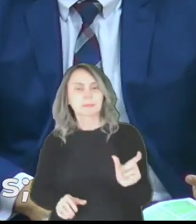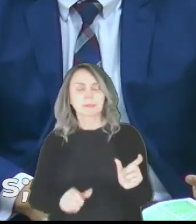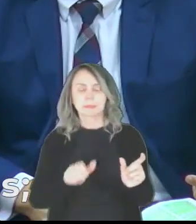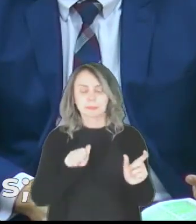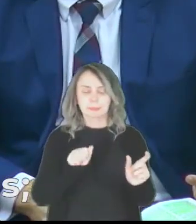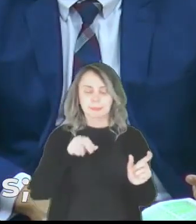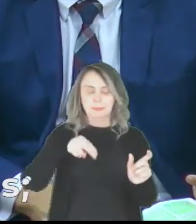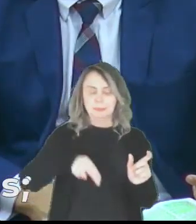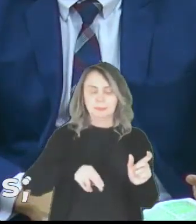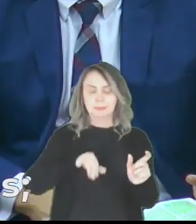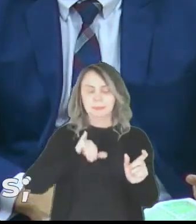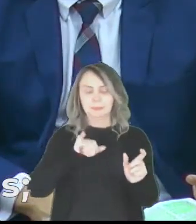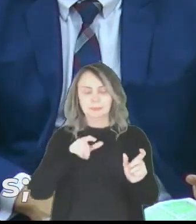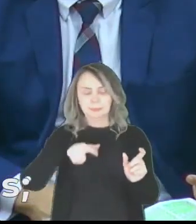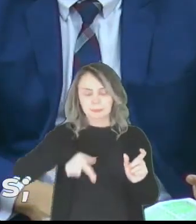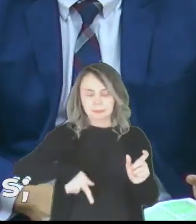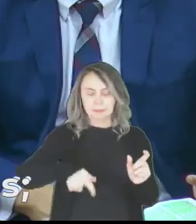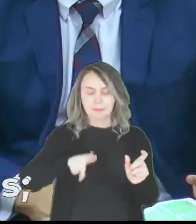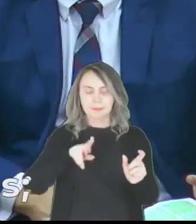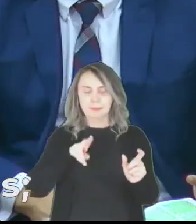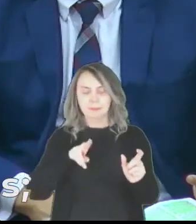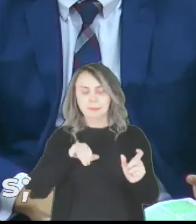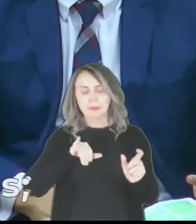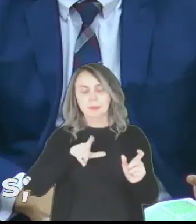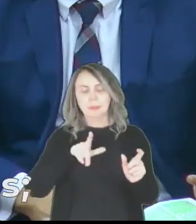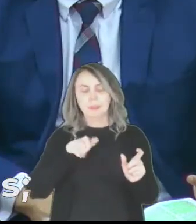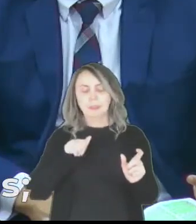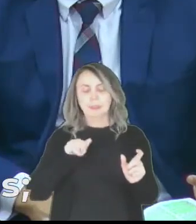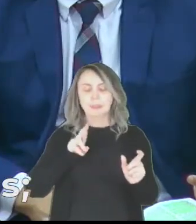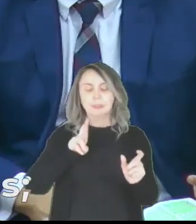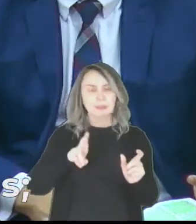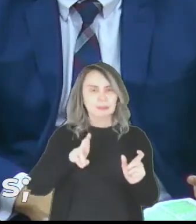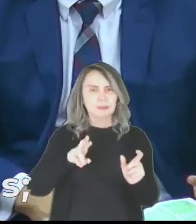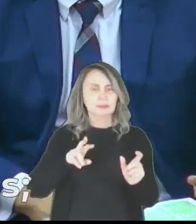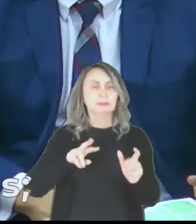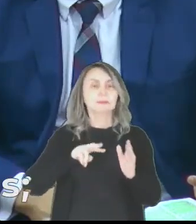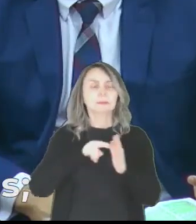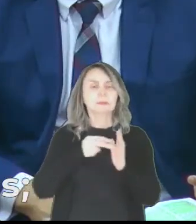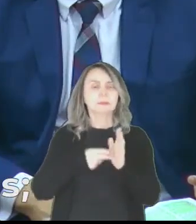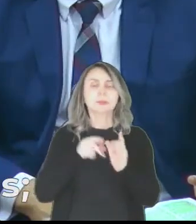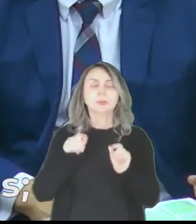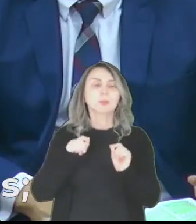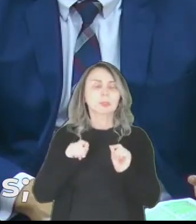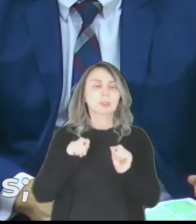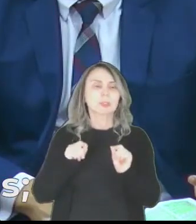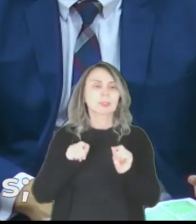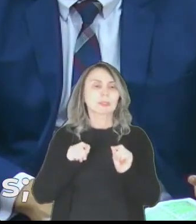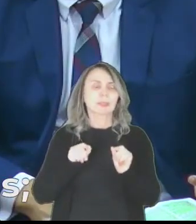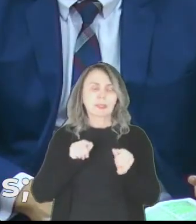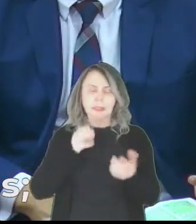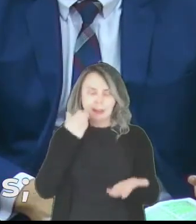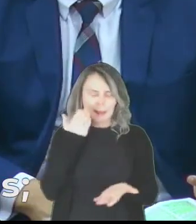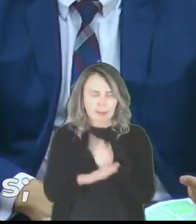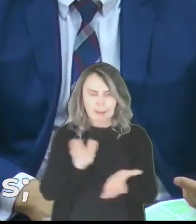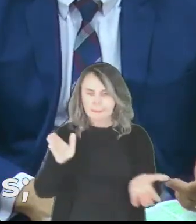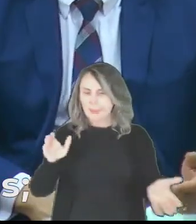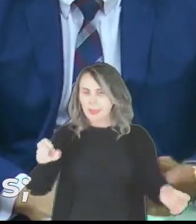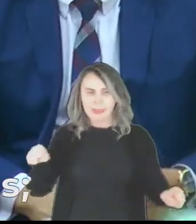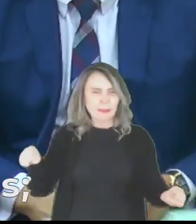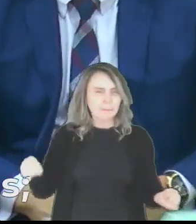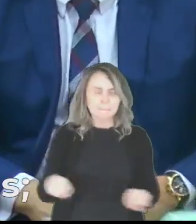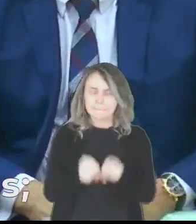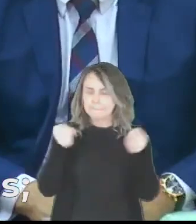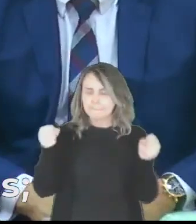significa a palavra aniquilar? Aniquilar é triturar, aniquilar é quebrar, aniquilar